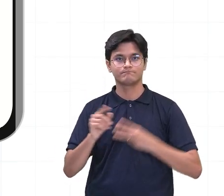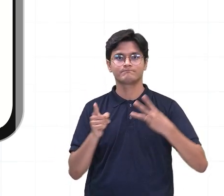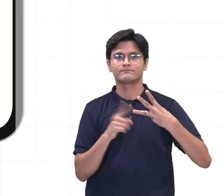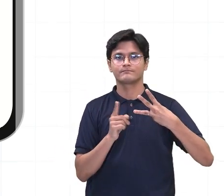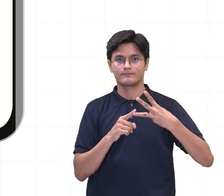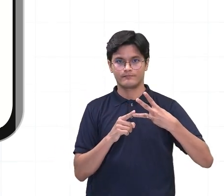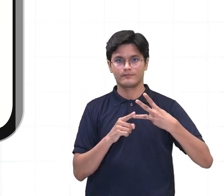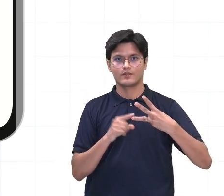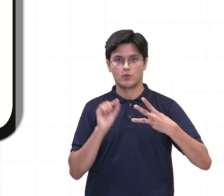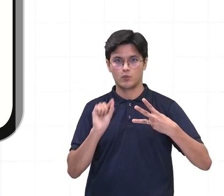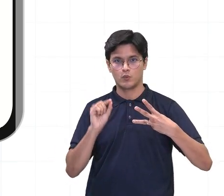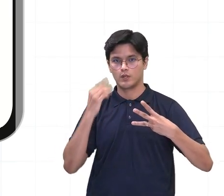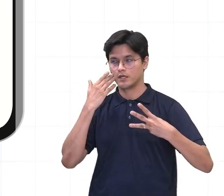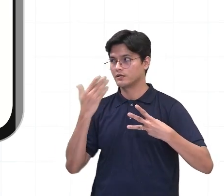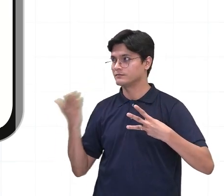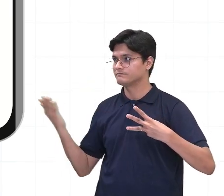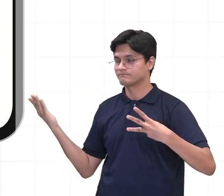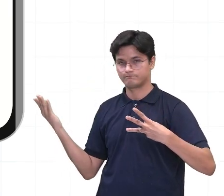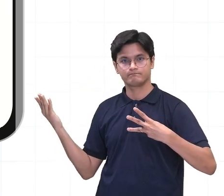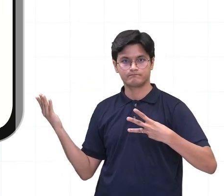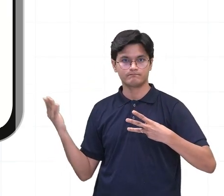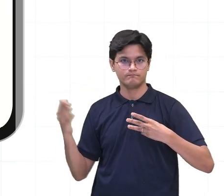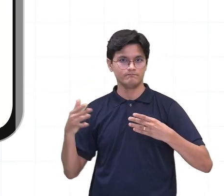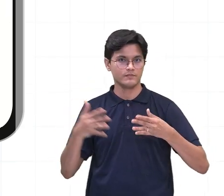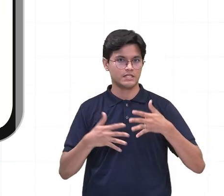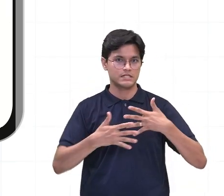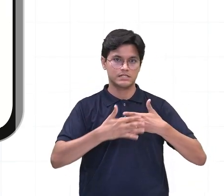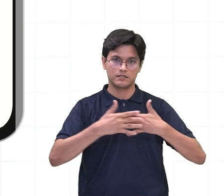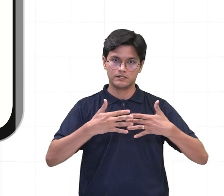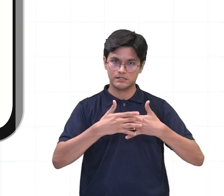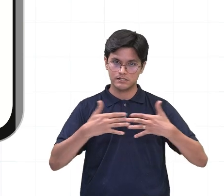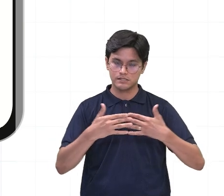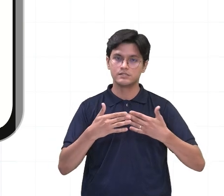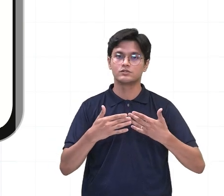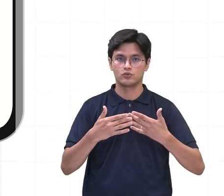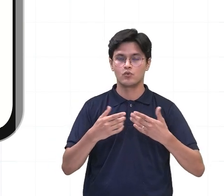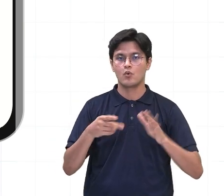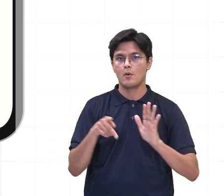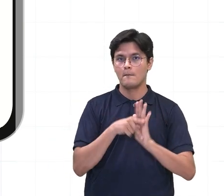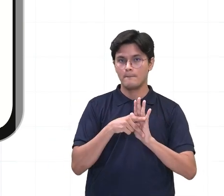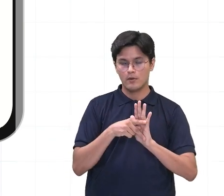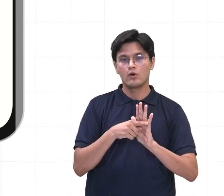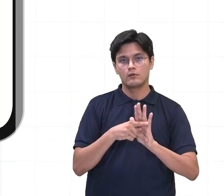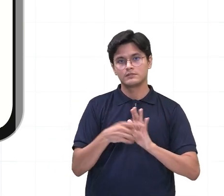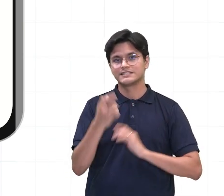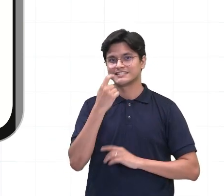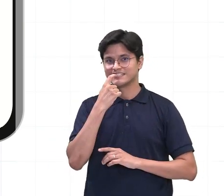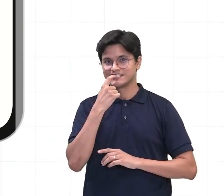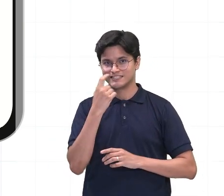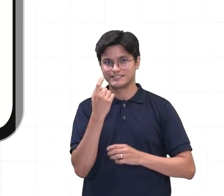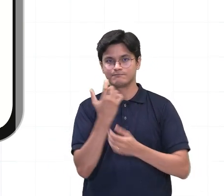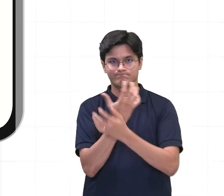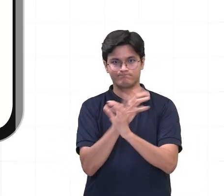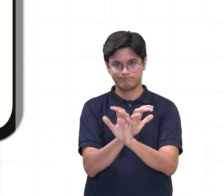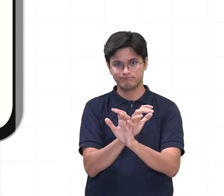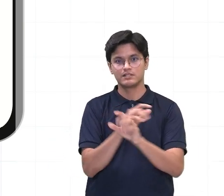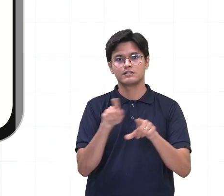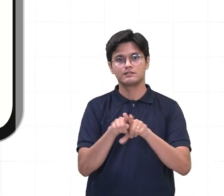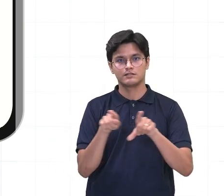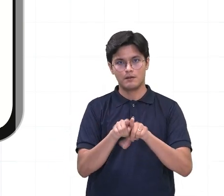nós temos o tecido esquelético, também é um tecido estriado. Então, observa